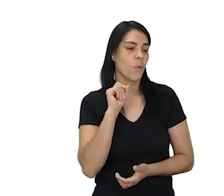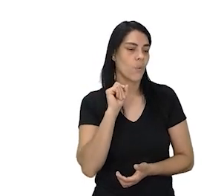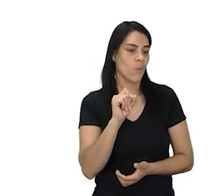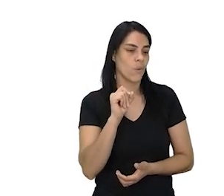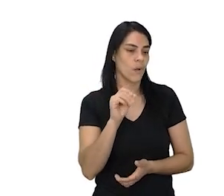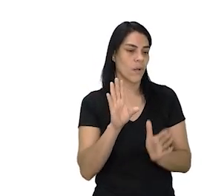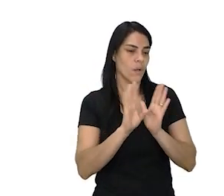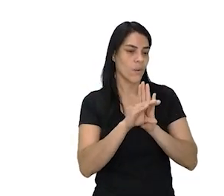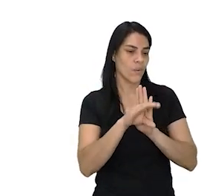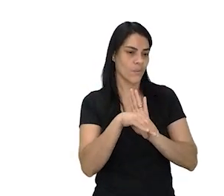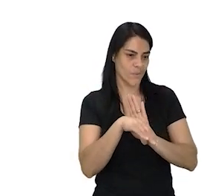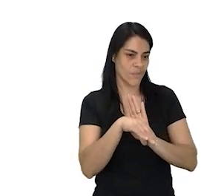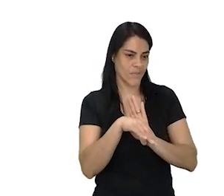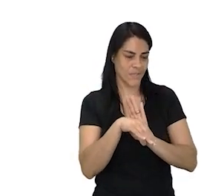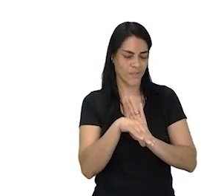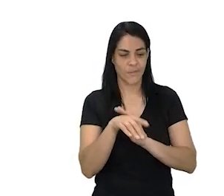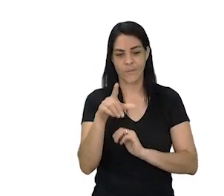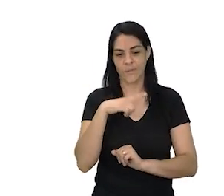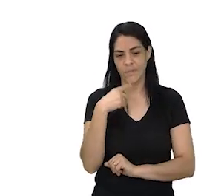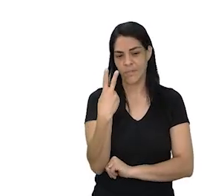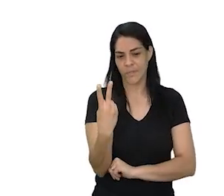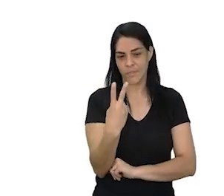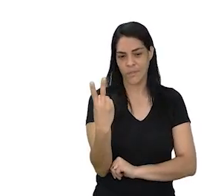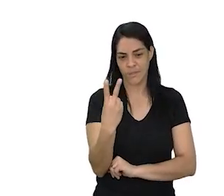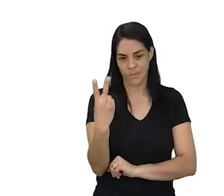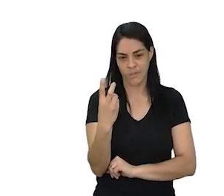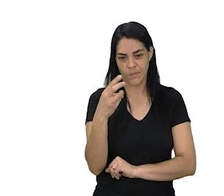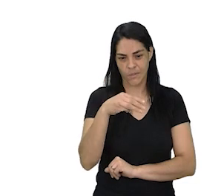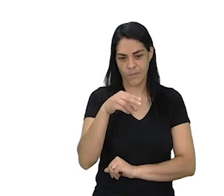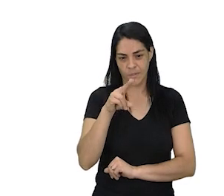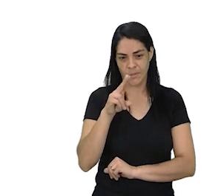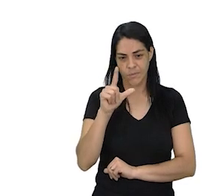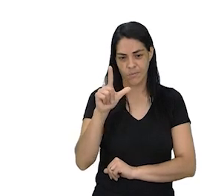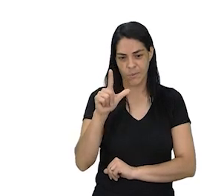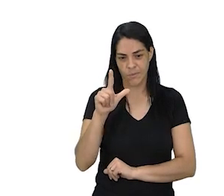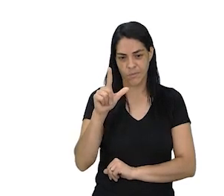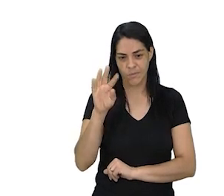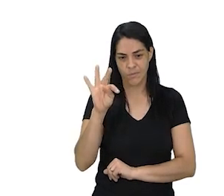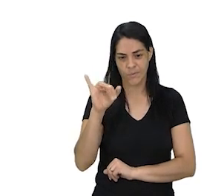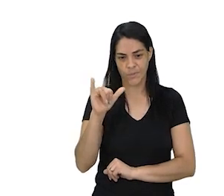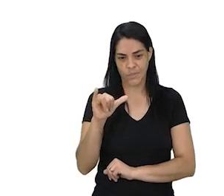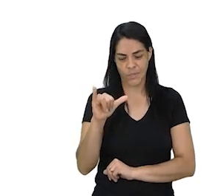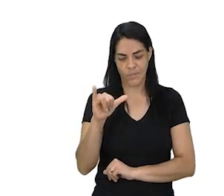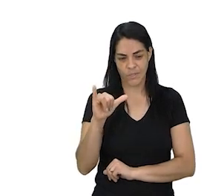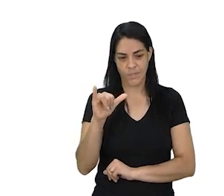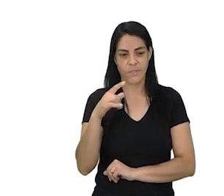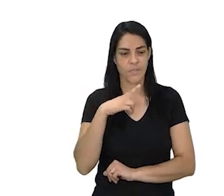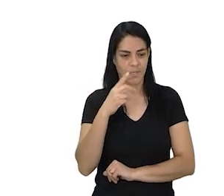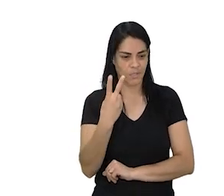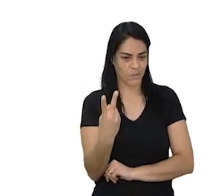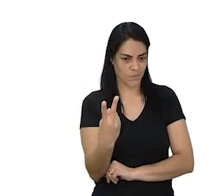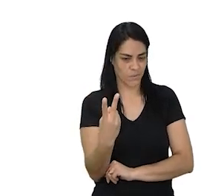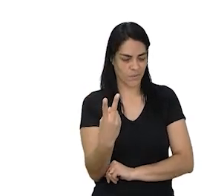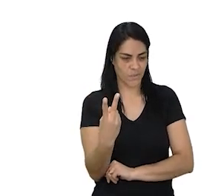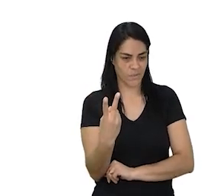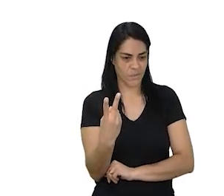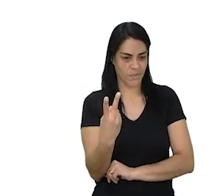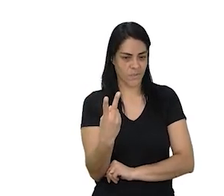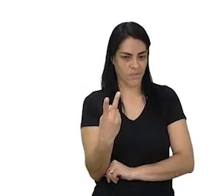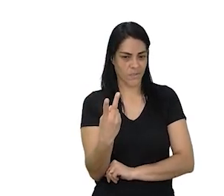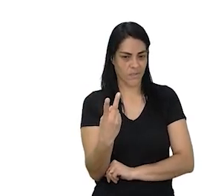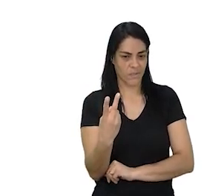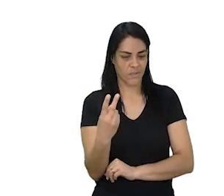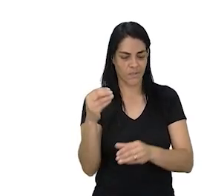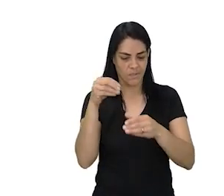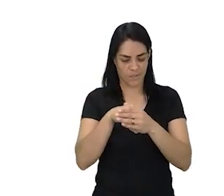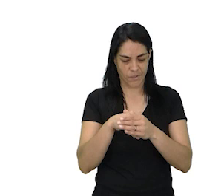multiletramentos, ele tem dois multi, como eu gosto de dizer, né? Dentro do conceito de letramentos, a gente